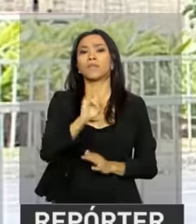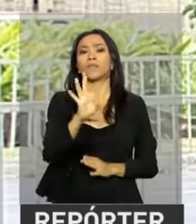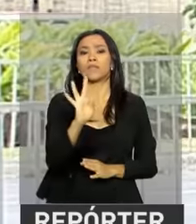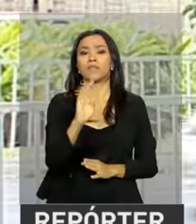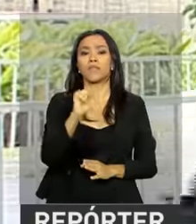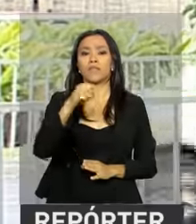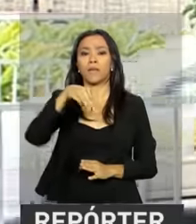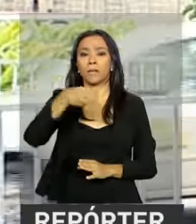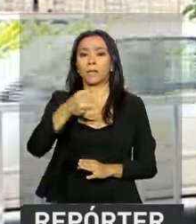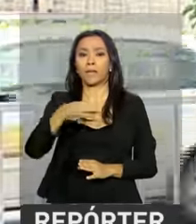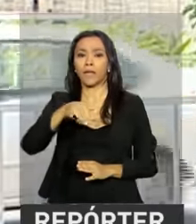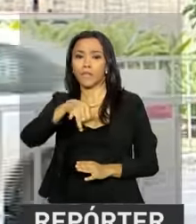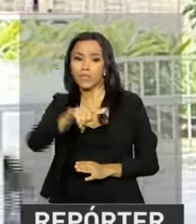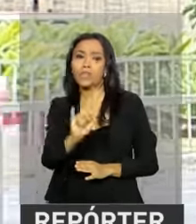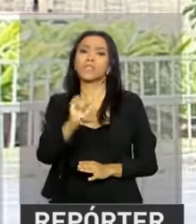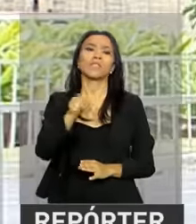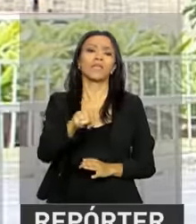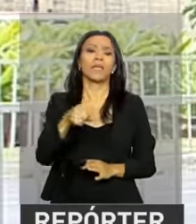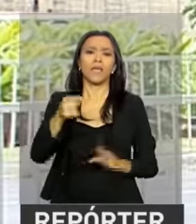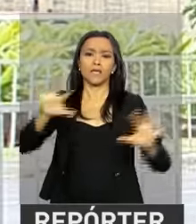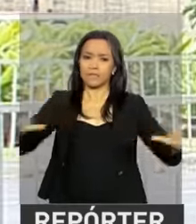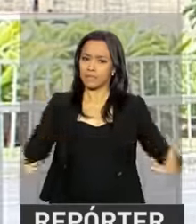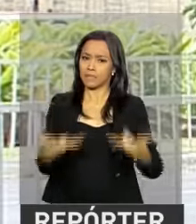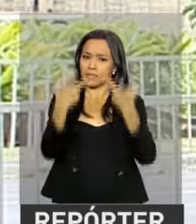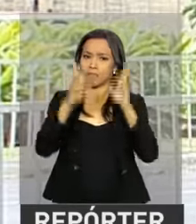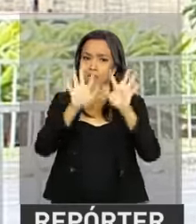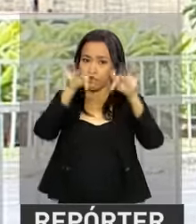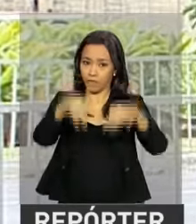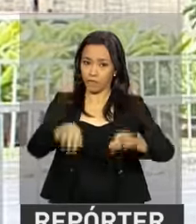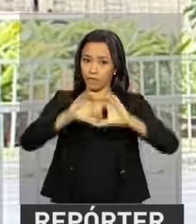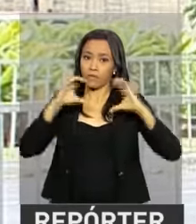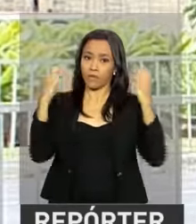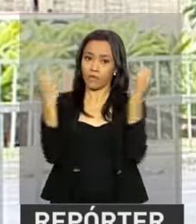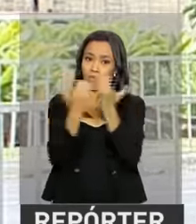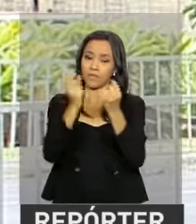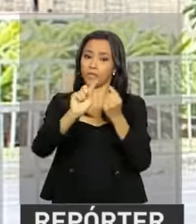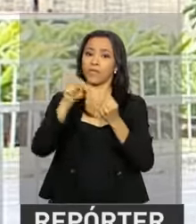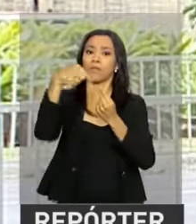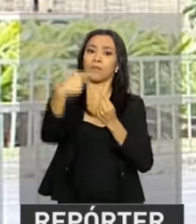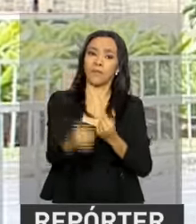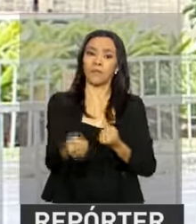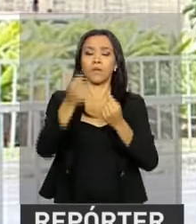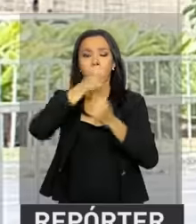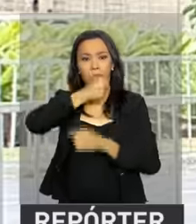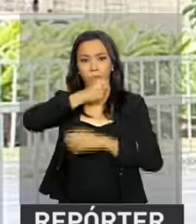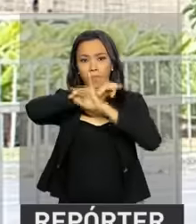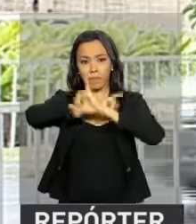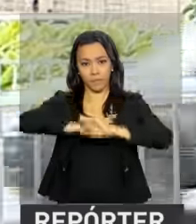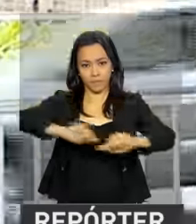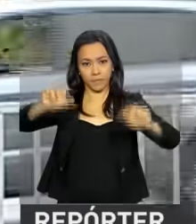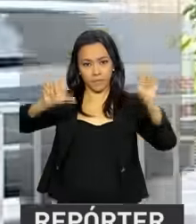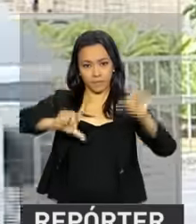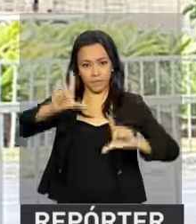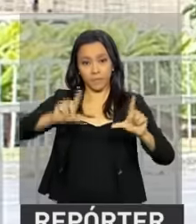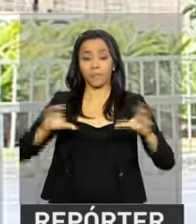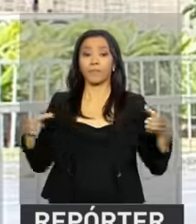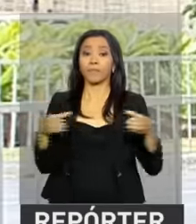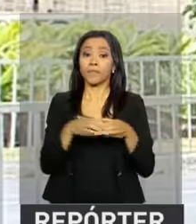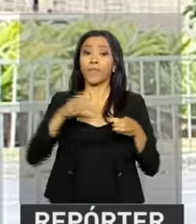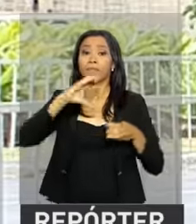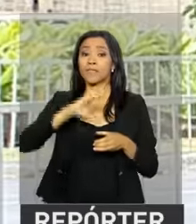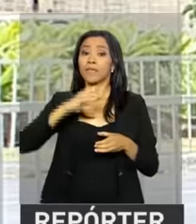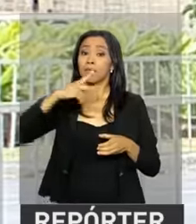a cerimônia de encerramento e também vai ter a declaração à imprensa a cplp a